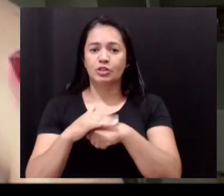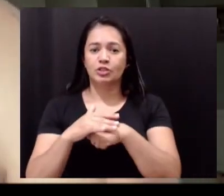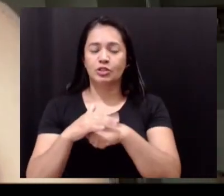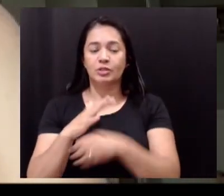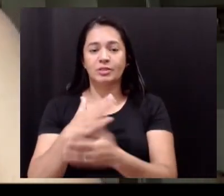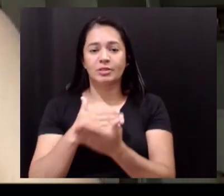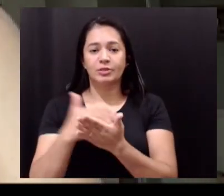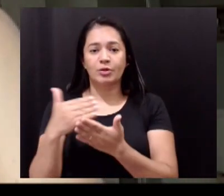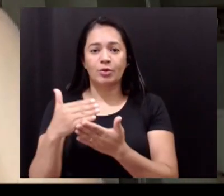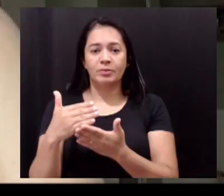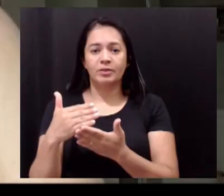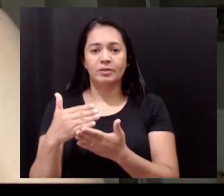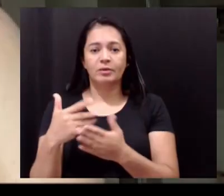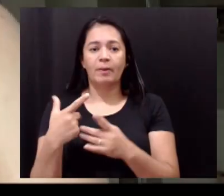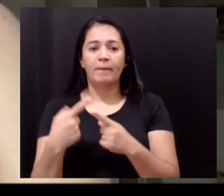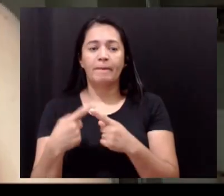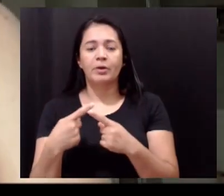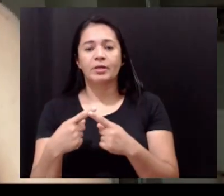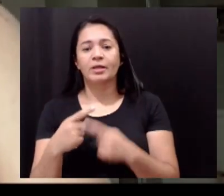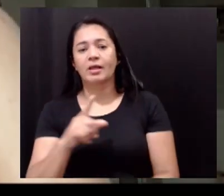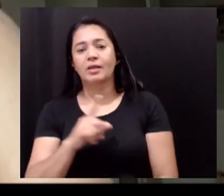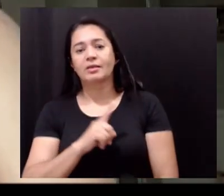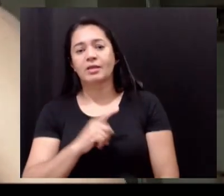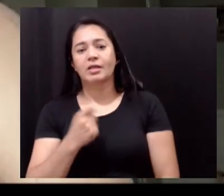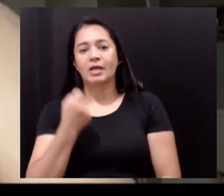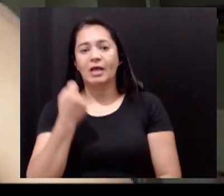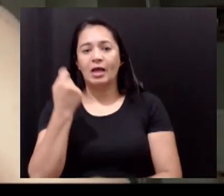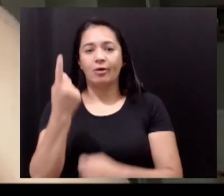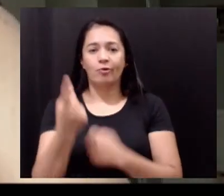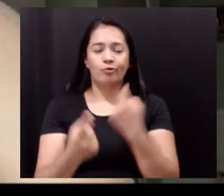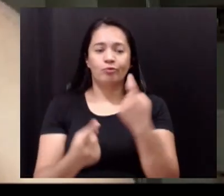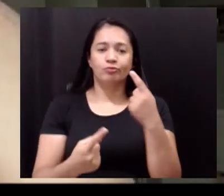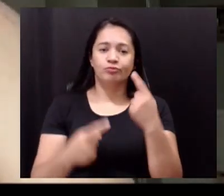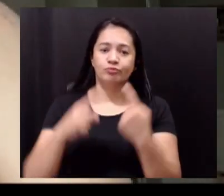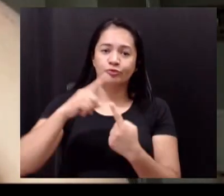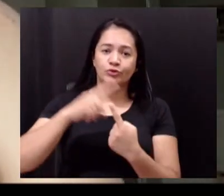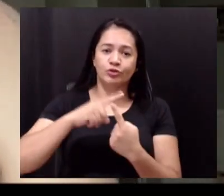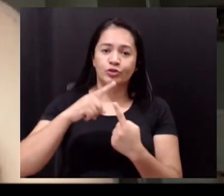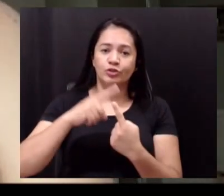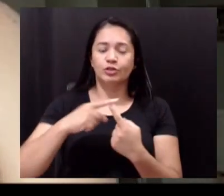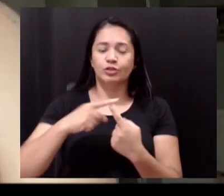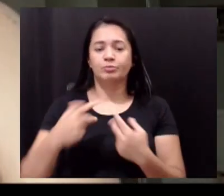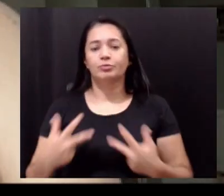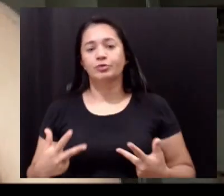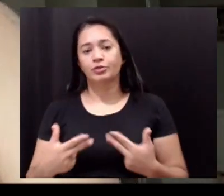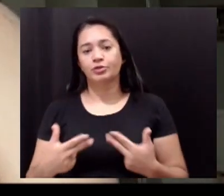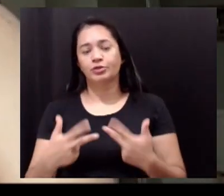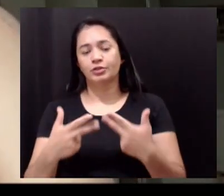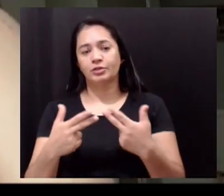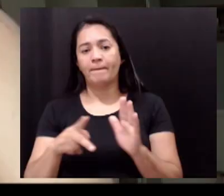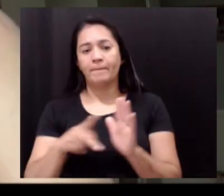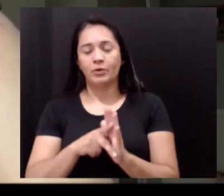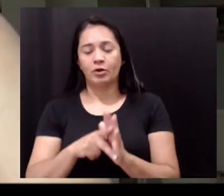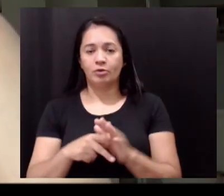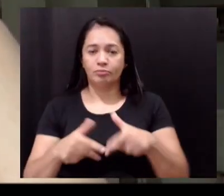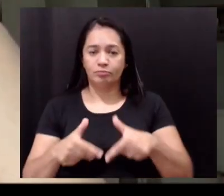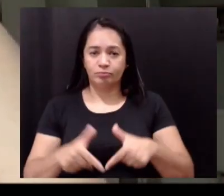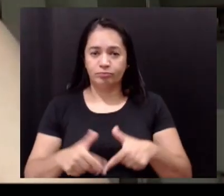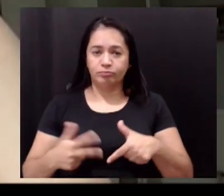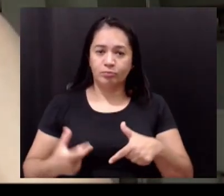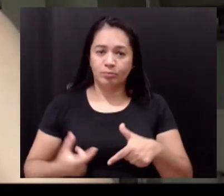tem alguns tipos de cirurgias que são realizadas para o câncer de colo de útero. Um deles é bem conhecido, que é o